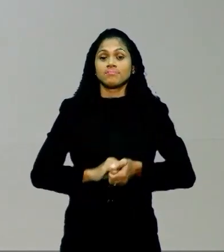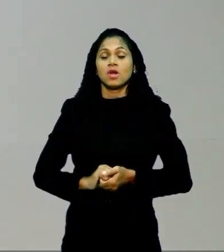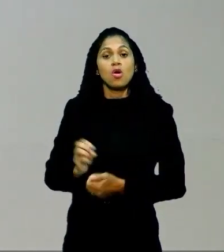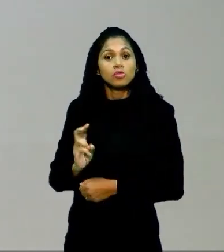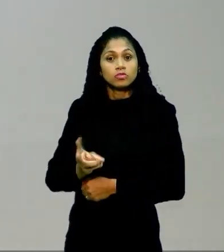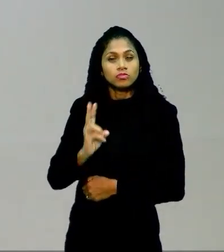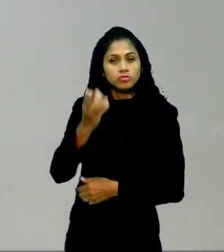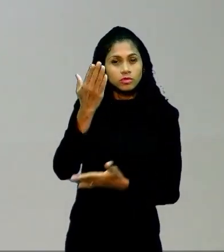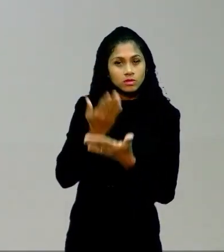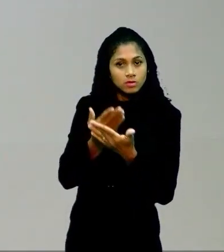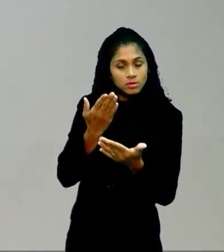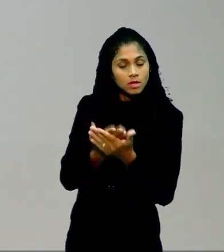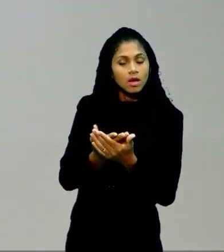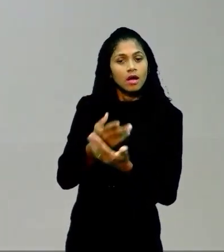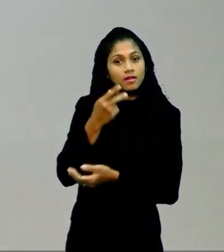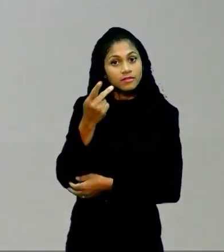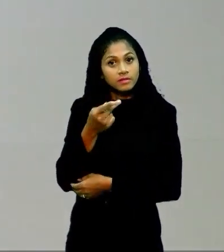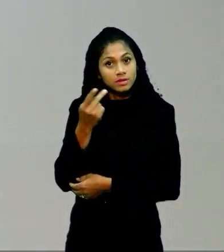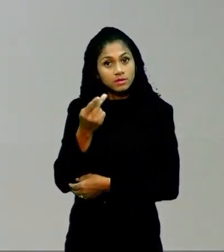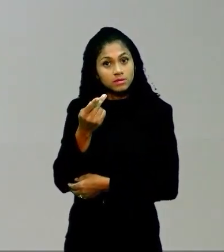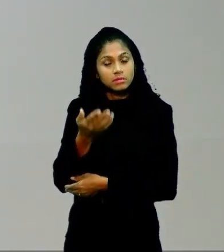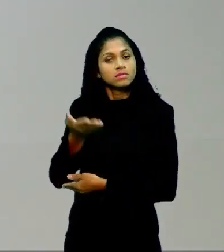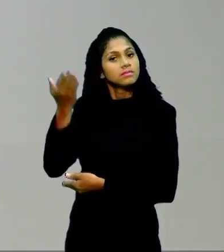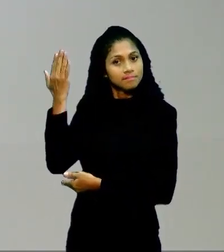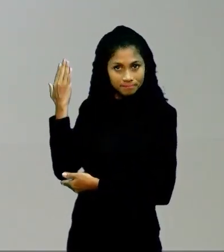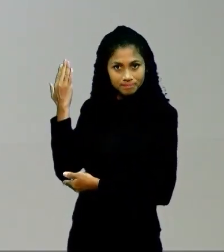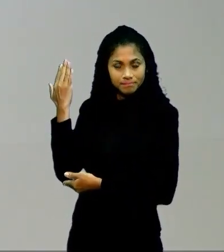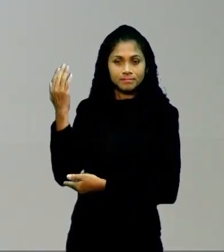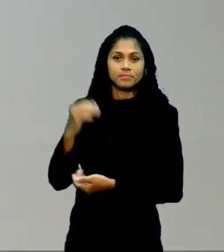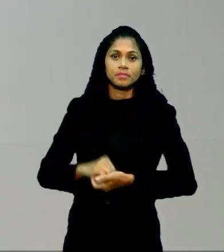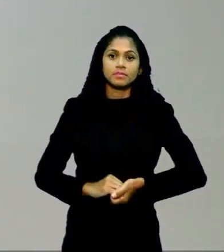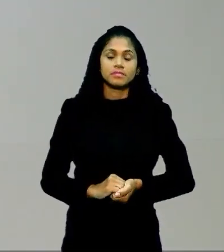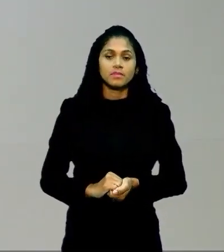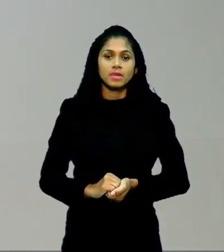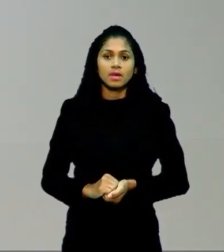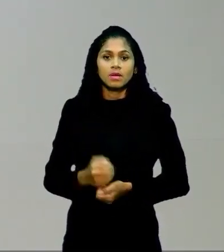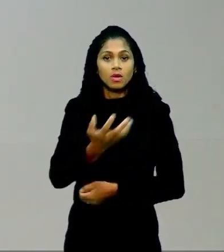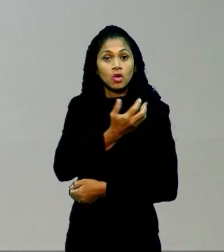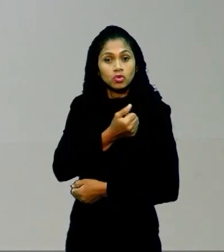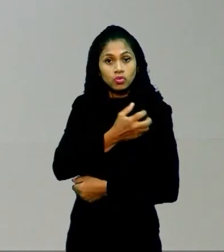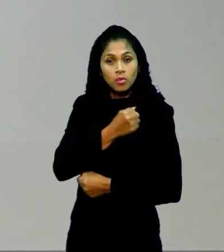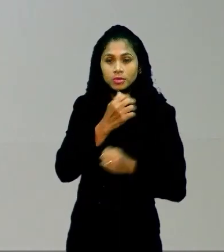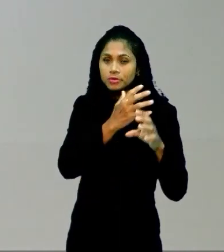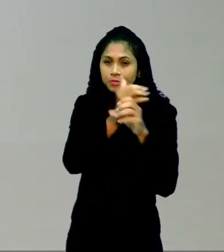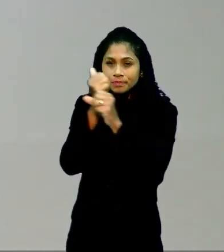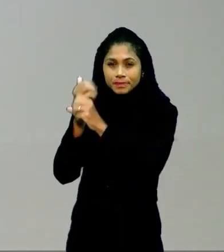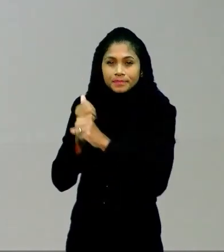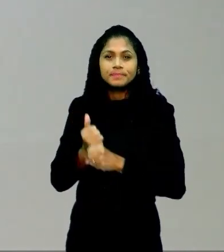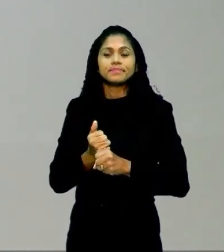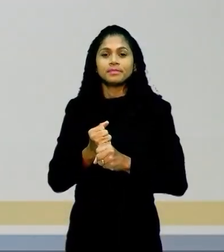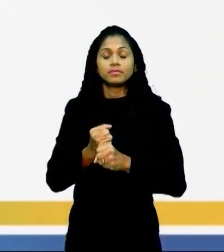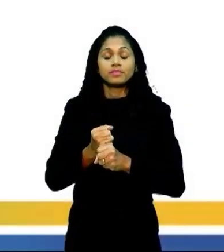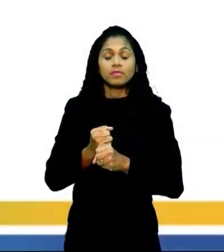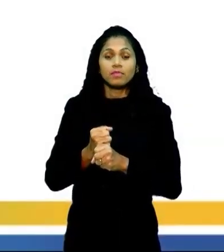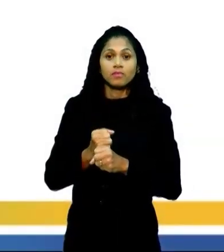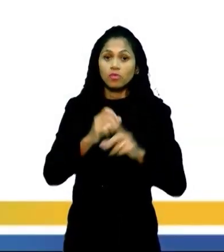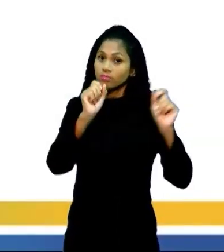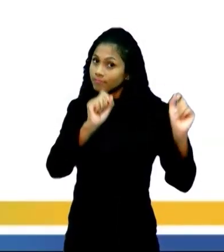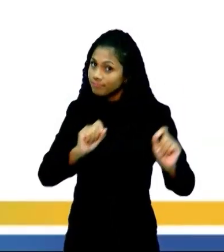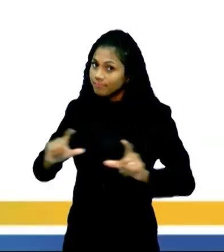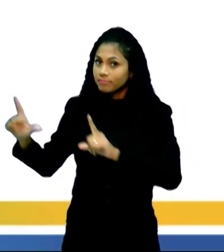aula que nós estávamos falando até a aula passada, de números e operações. Então vamos aos